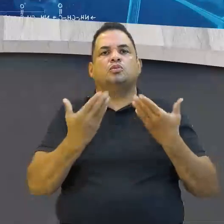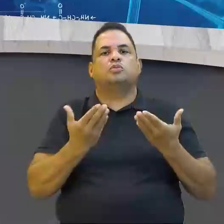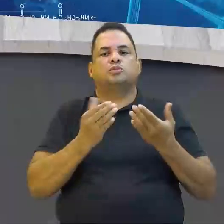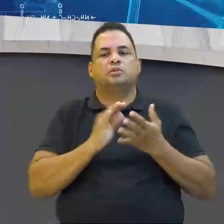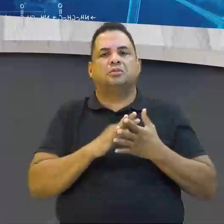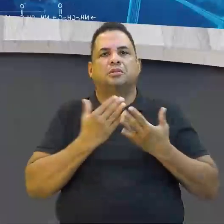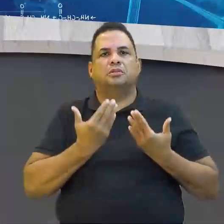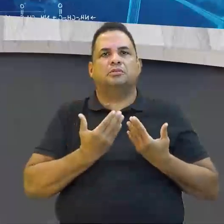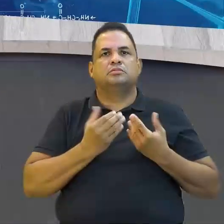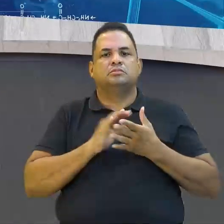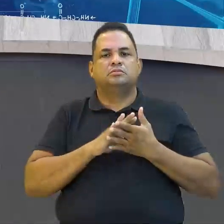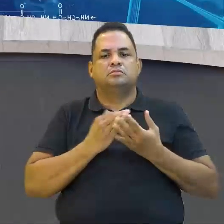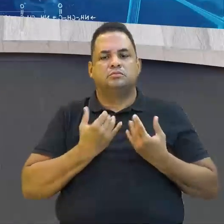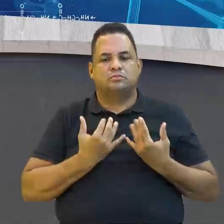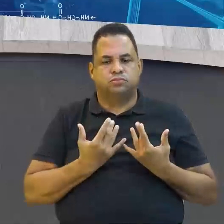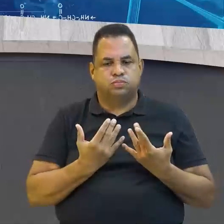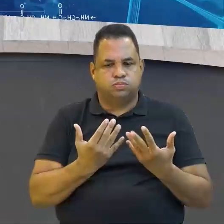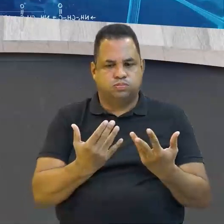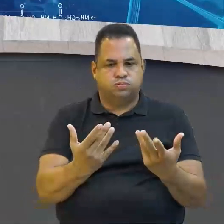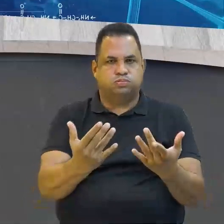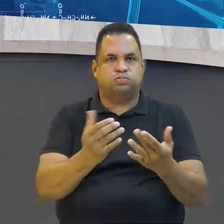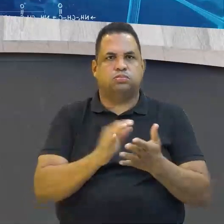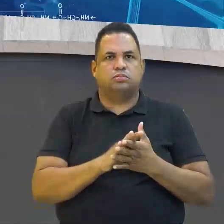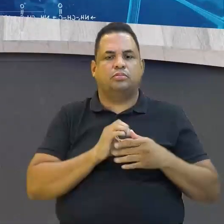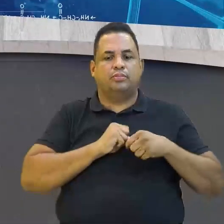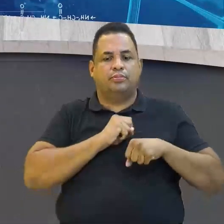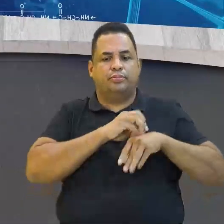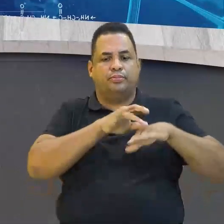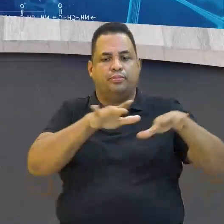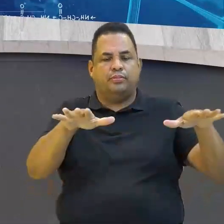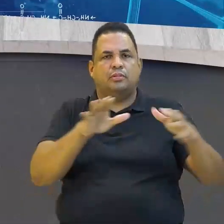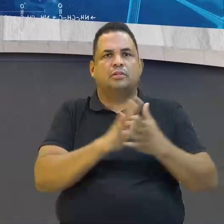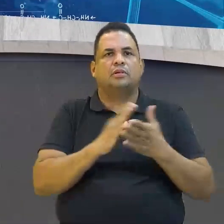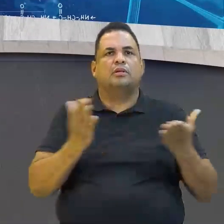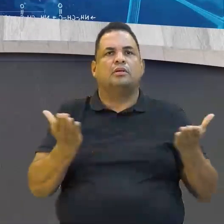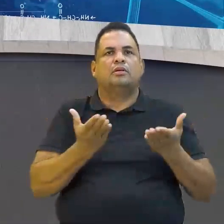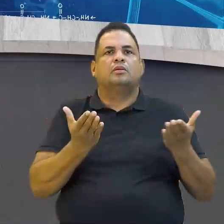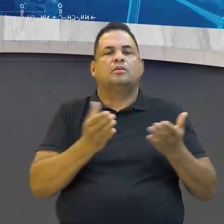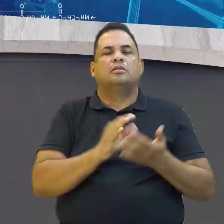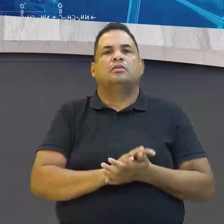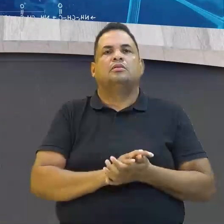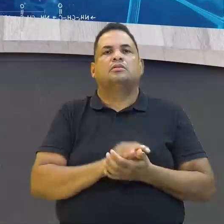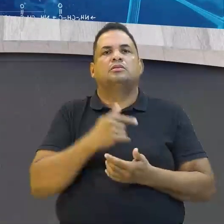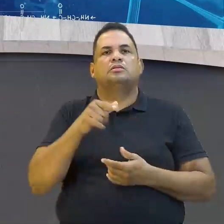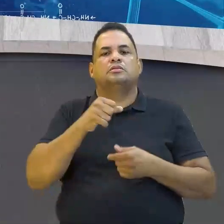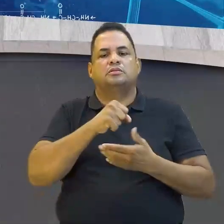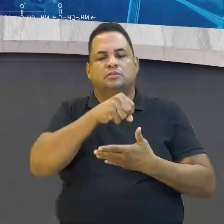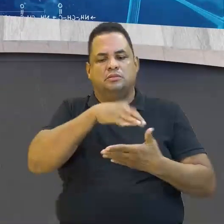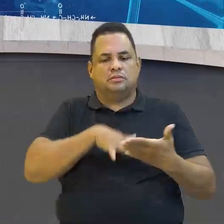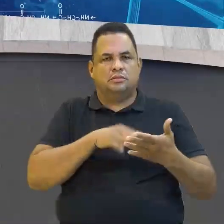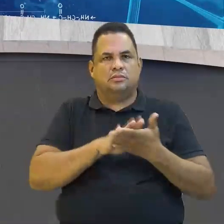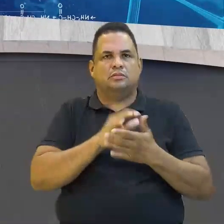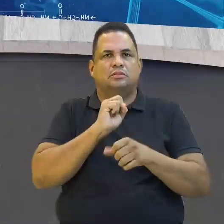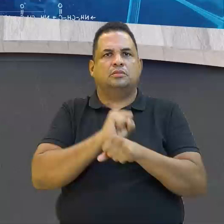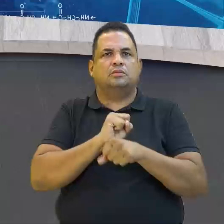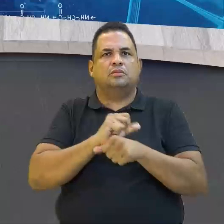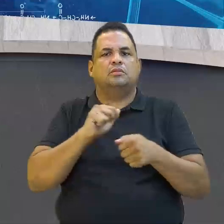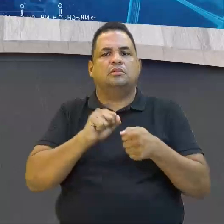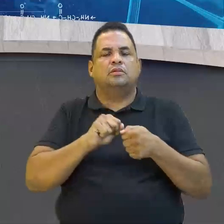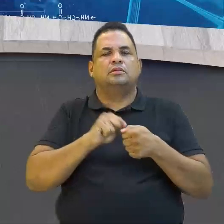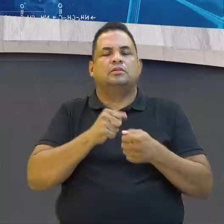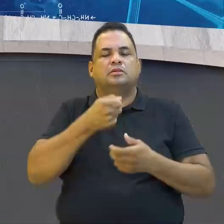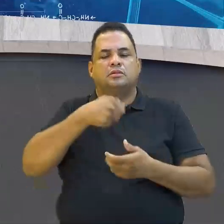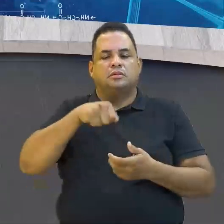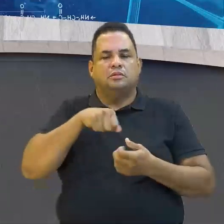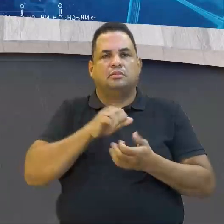irrigação. No mais, agora é com vocês aí na atividade, eu vou ficar aguardando para a gente fazer a correção junto. Então,